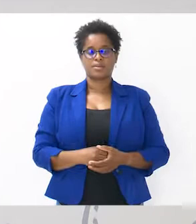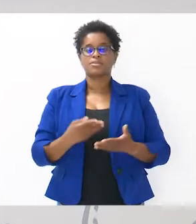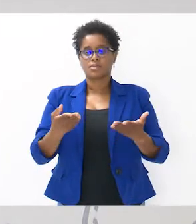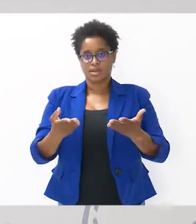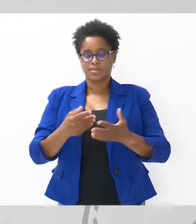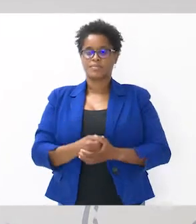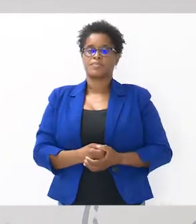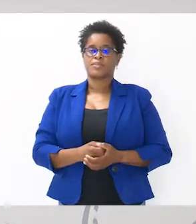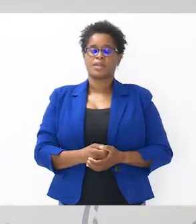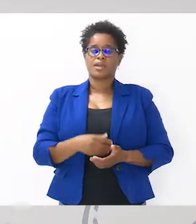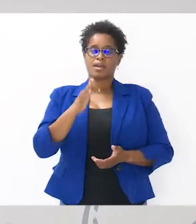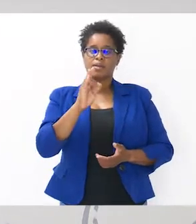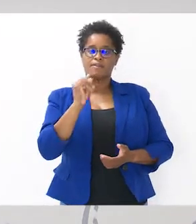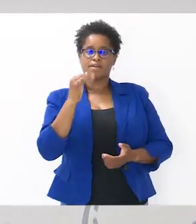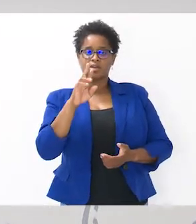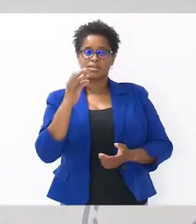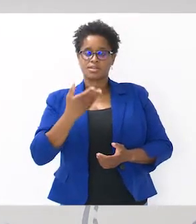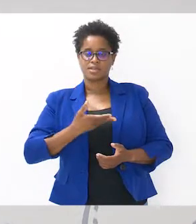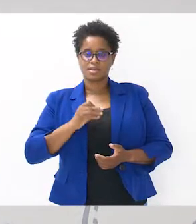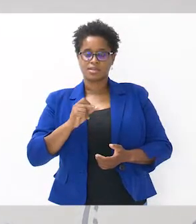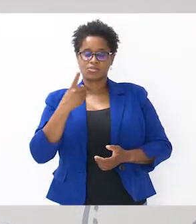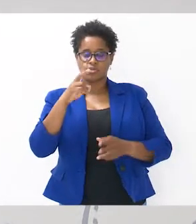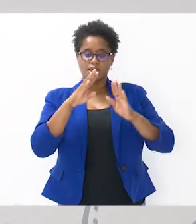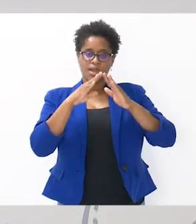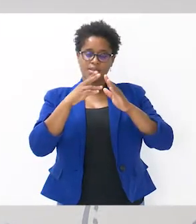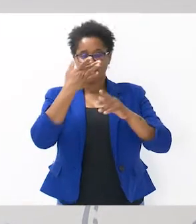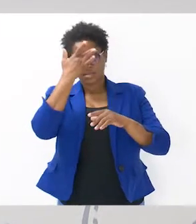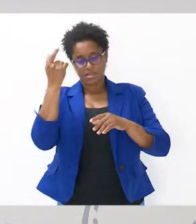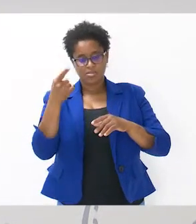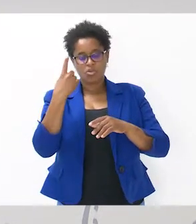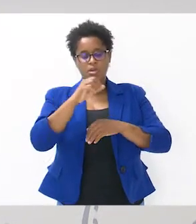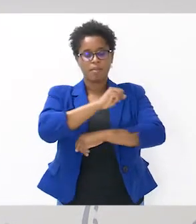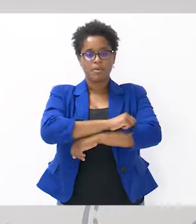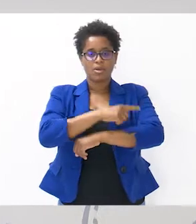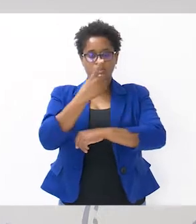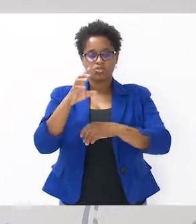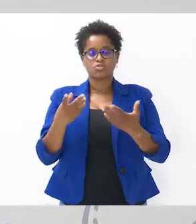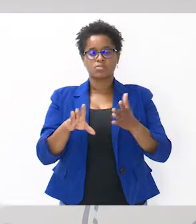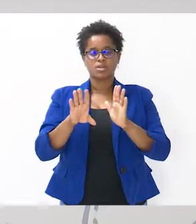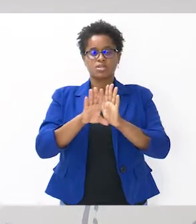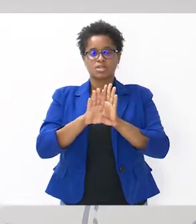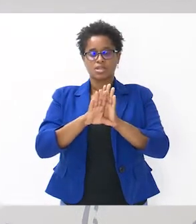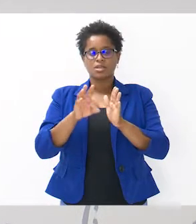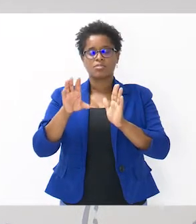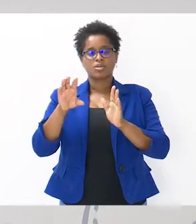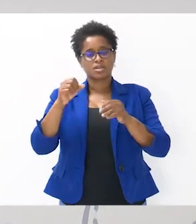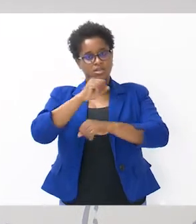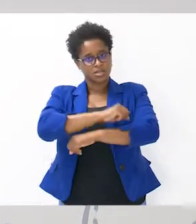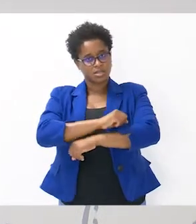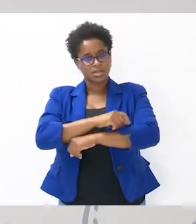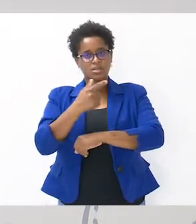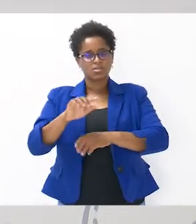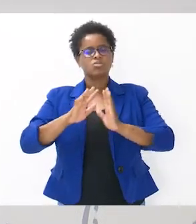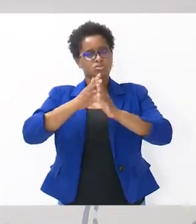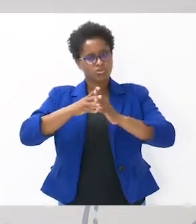é? A fachada de uma casa simples, com uma porta e uma janela, com estrutura de rodas que o movimento em